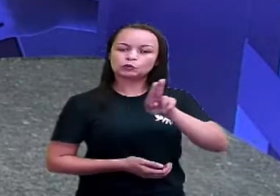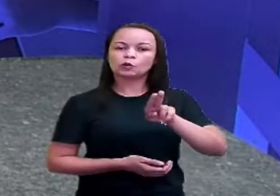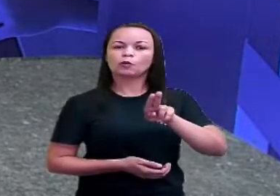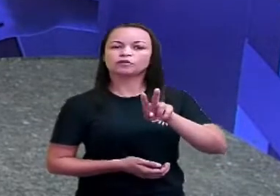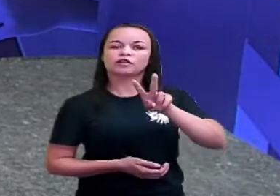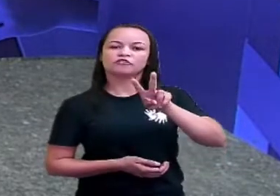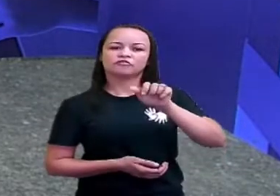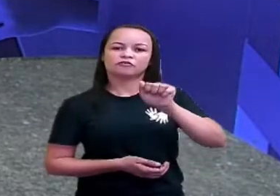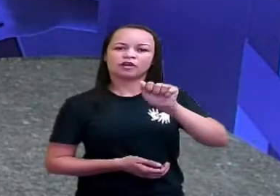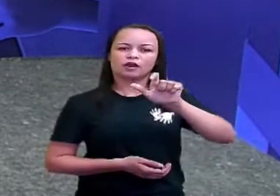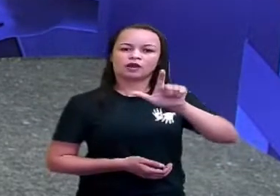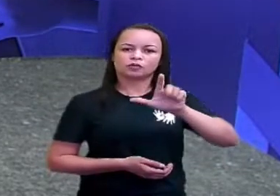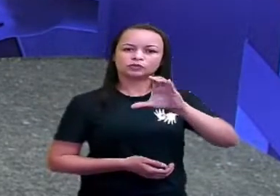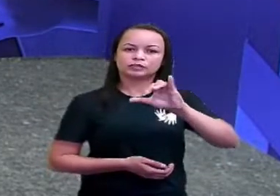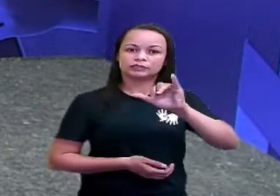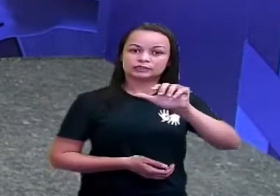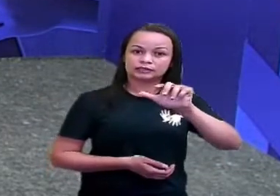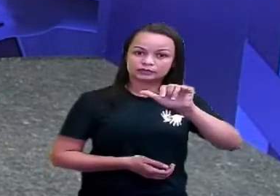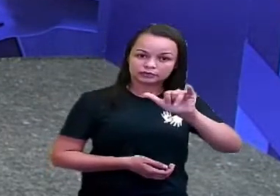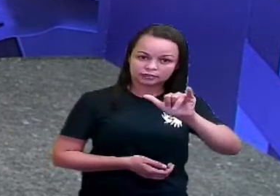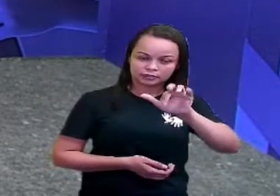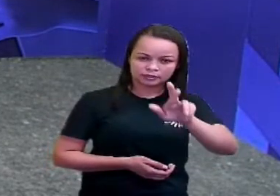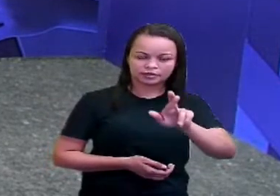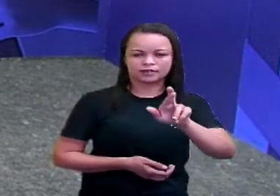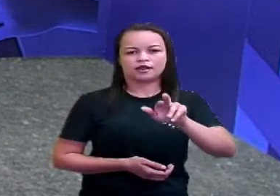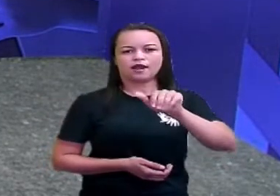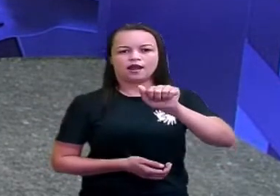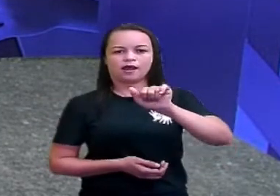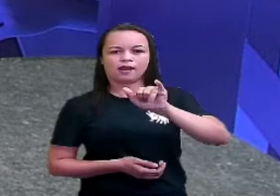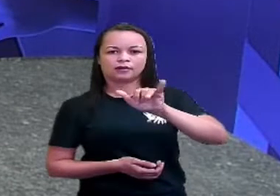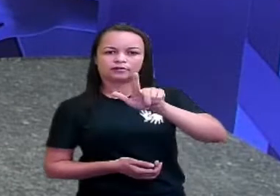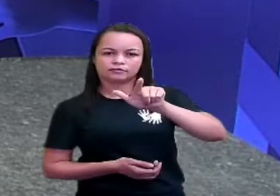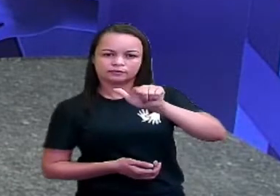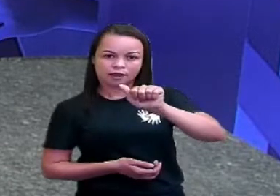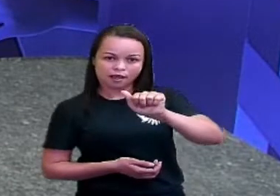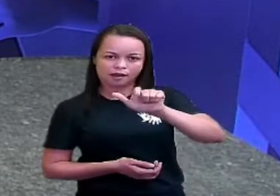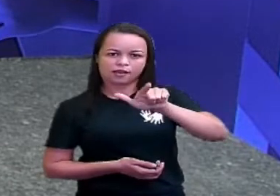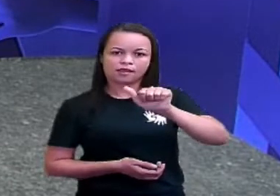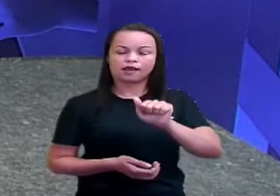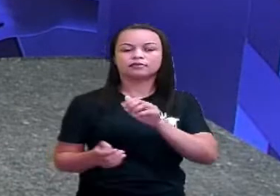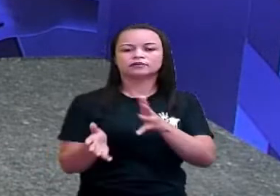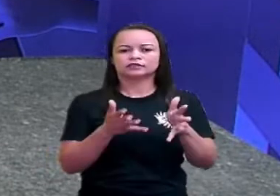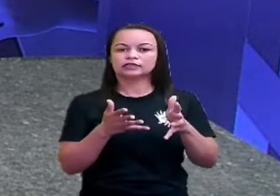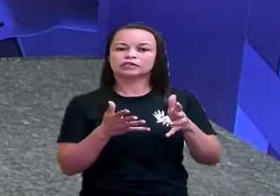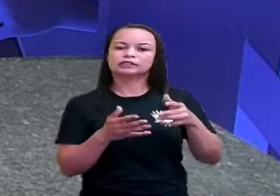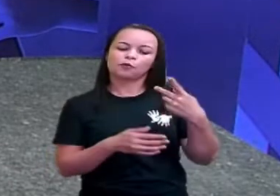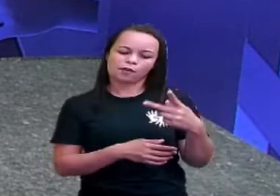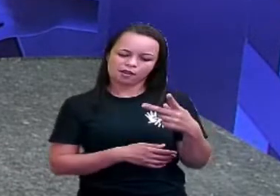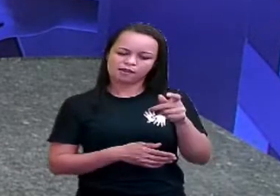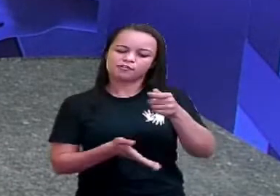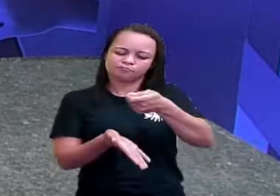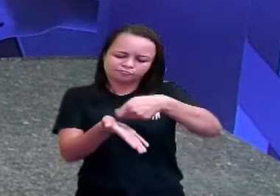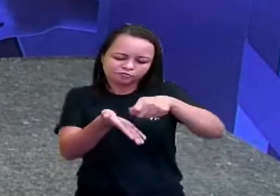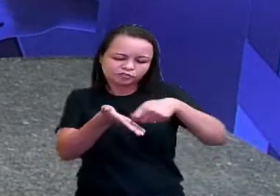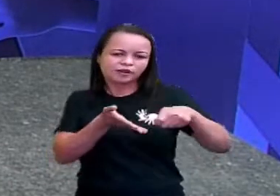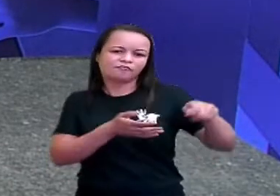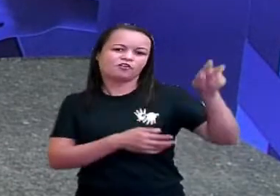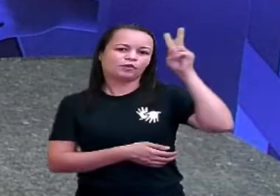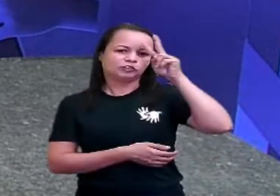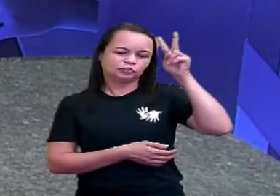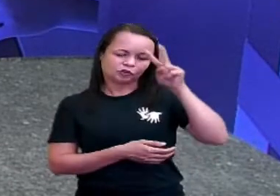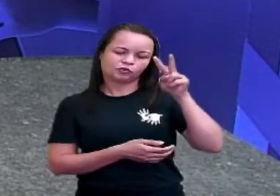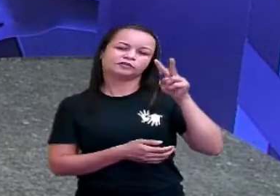Valcir Ayala. Pois é, o Valcir Ayala escreveu essa história, O Carnaval do